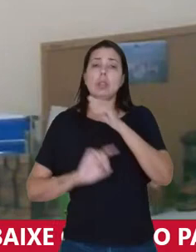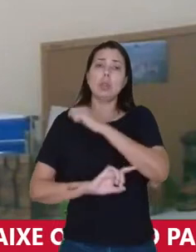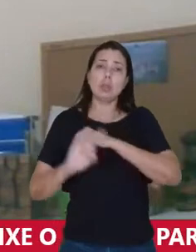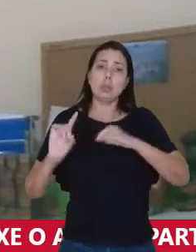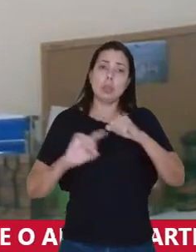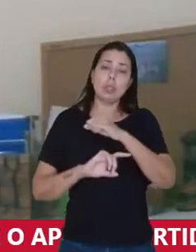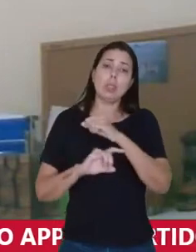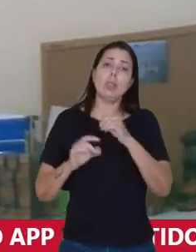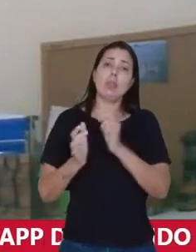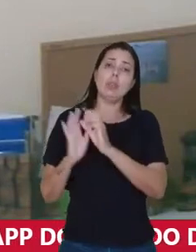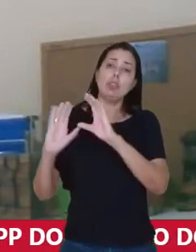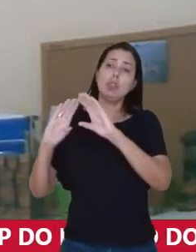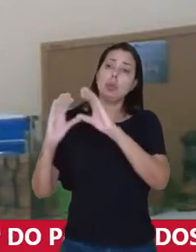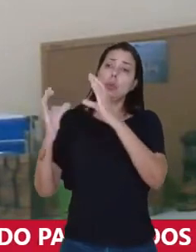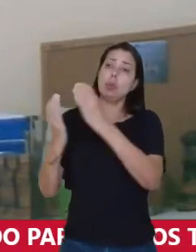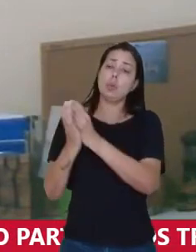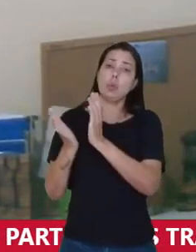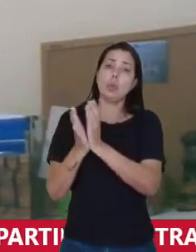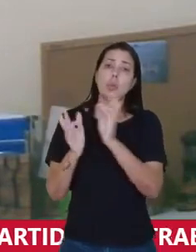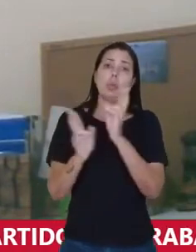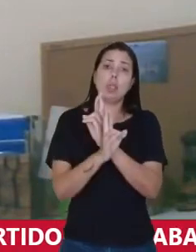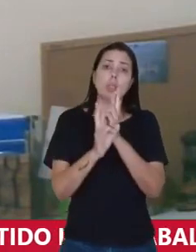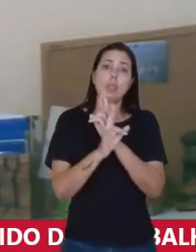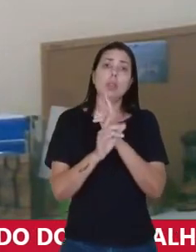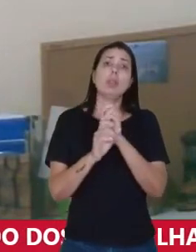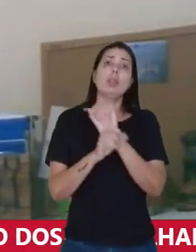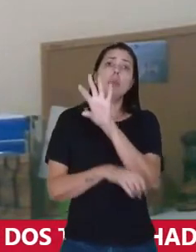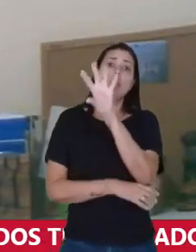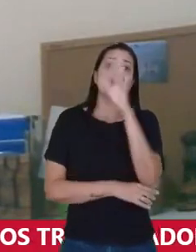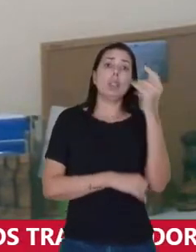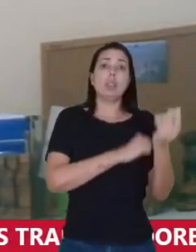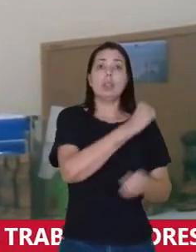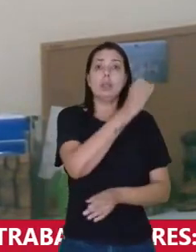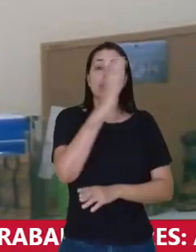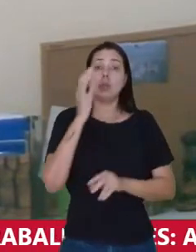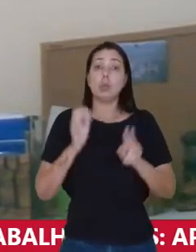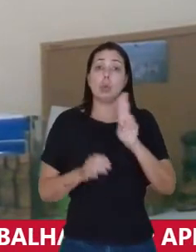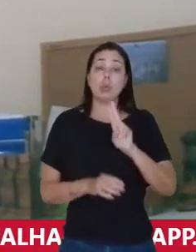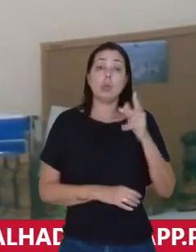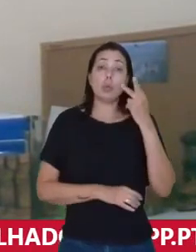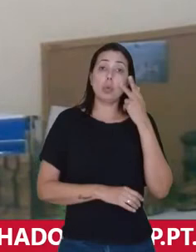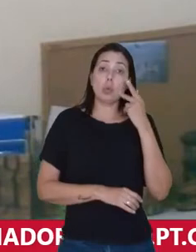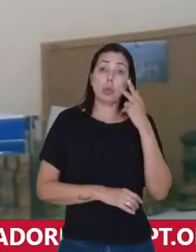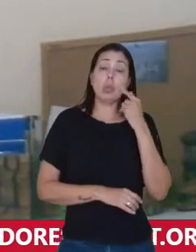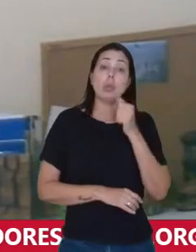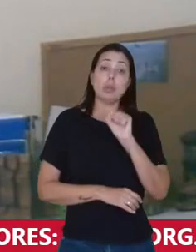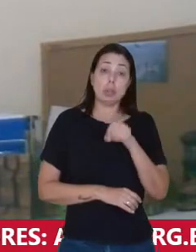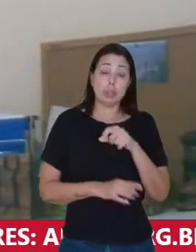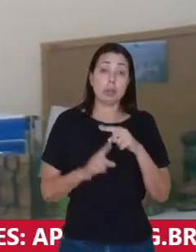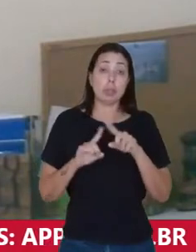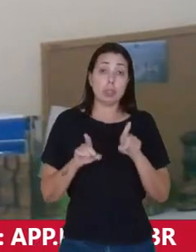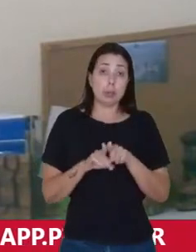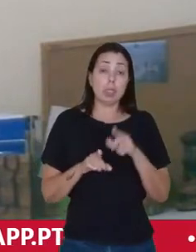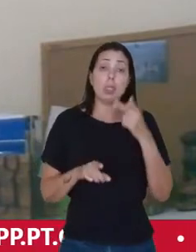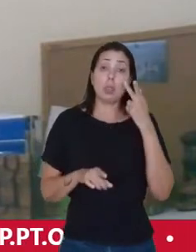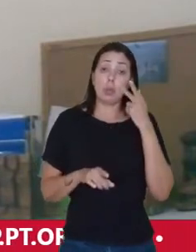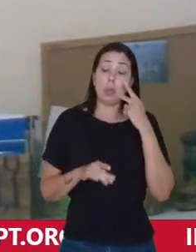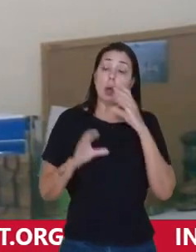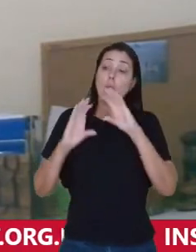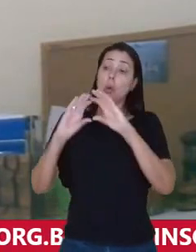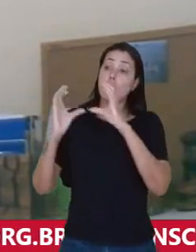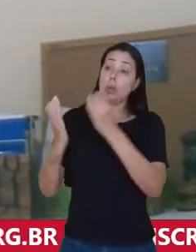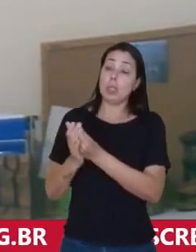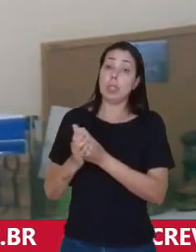de coletivização da relação com a natureza, de formas de uso comum, que são relação com a natureza, mas também são formas comunitárias